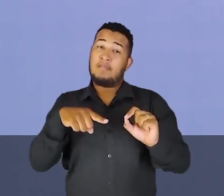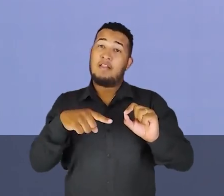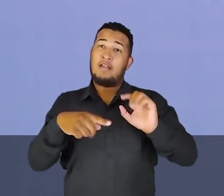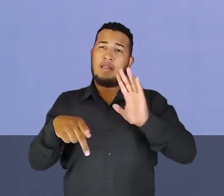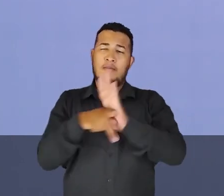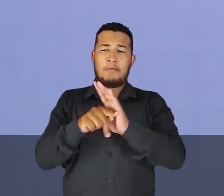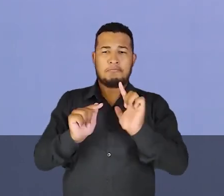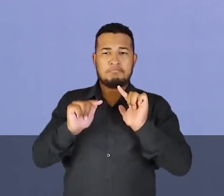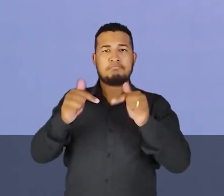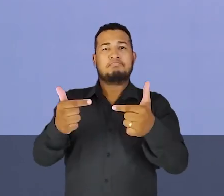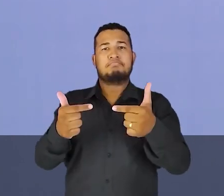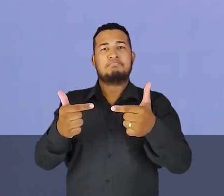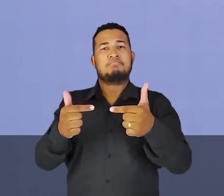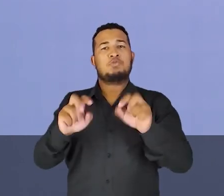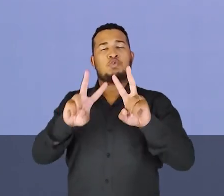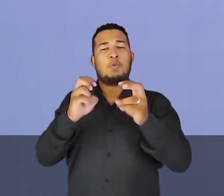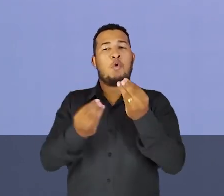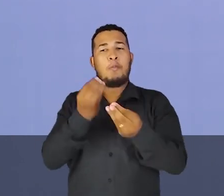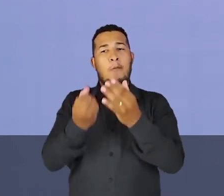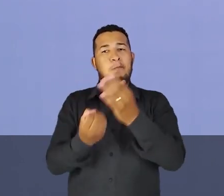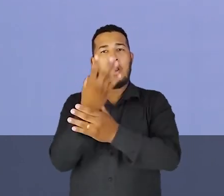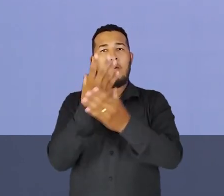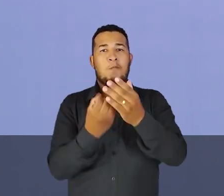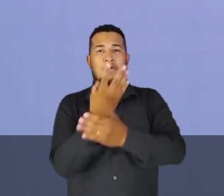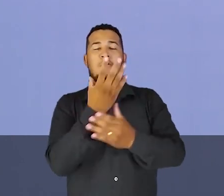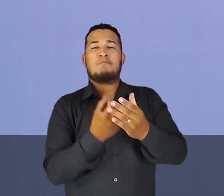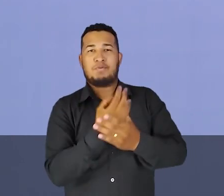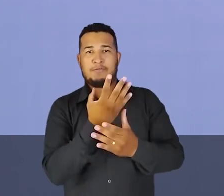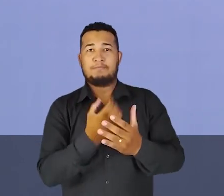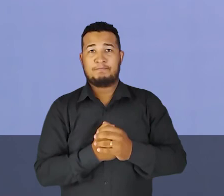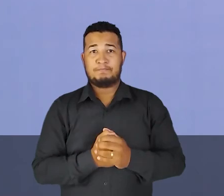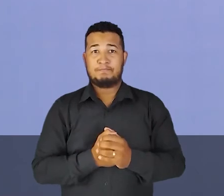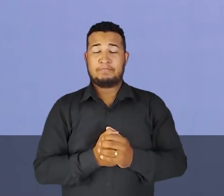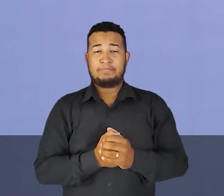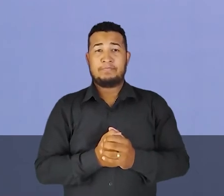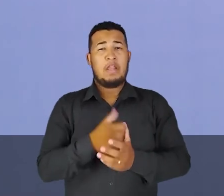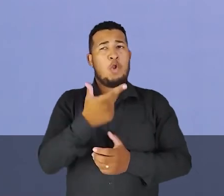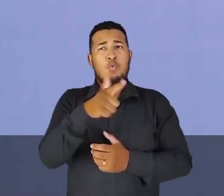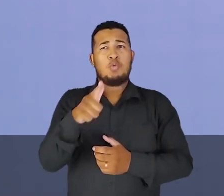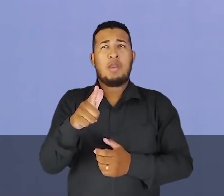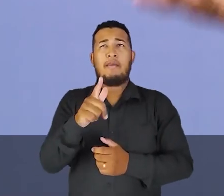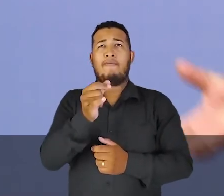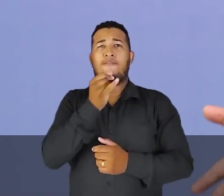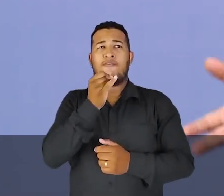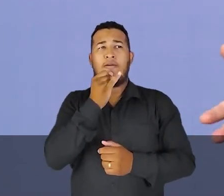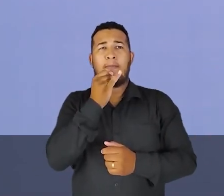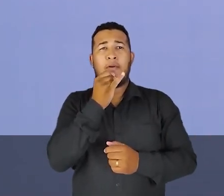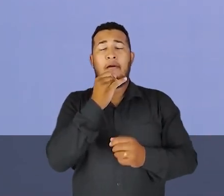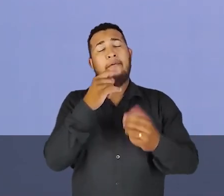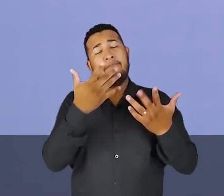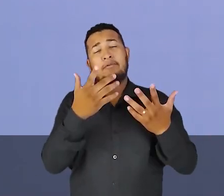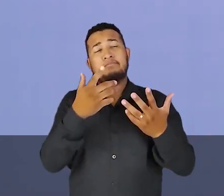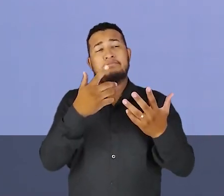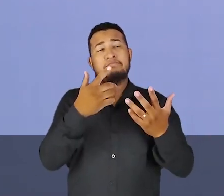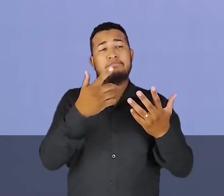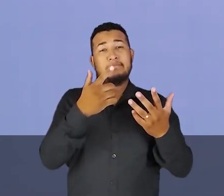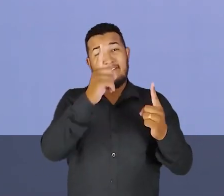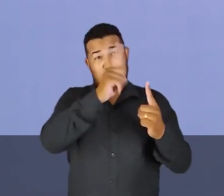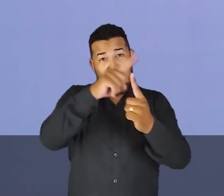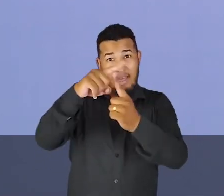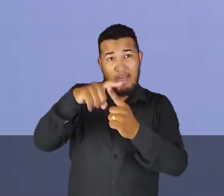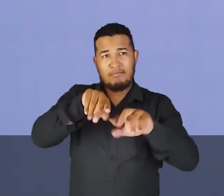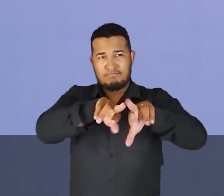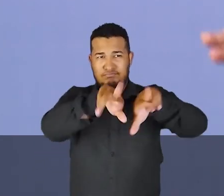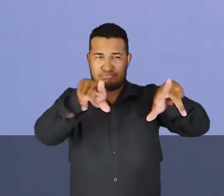o trabalho da composição, né? Bom, existem diferentes e múltiplas abordagens sobre esse tema,